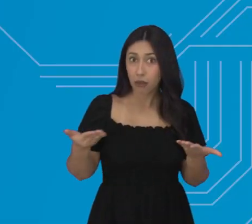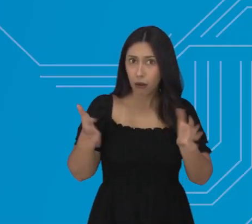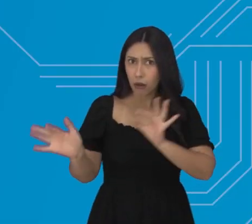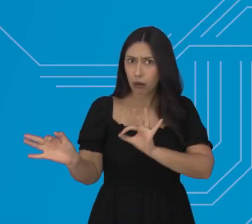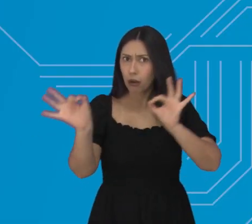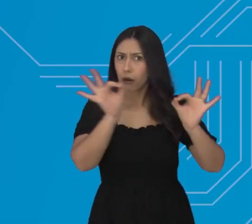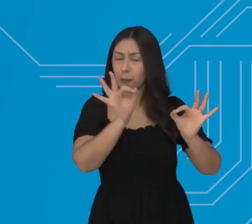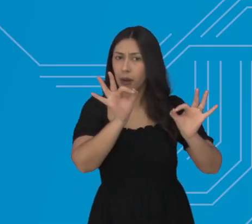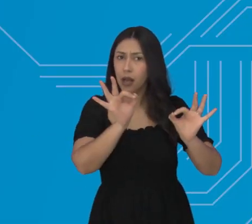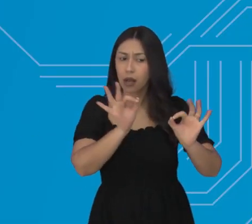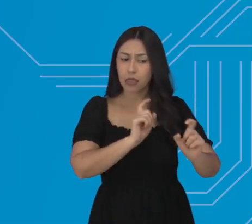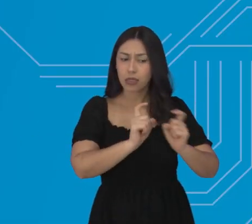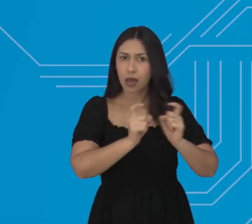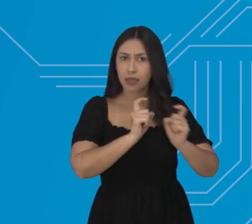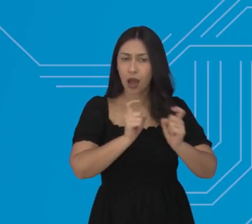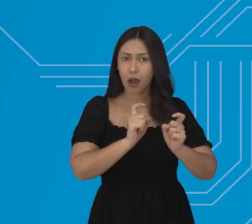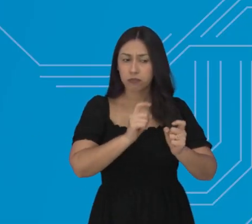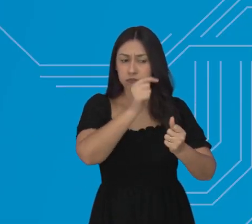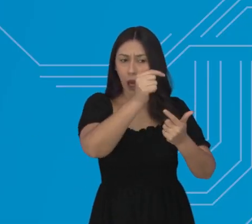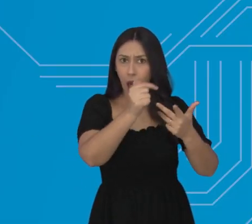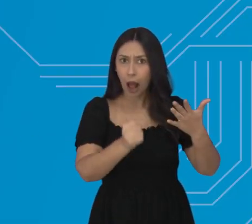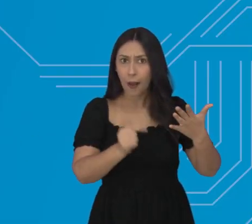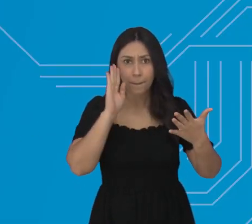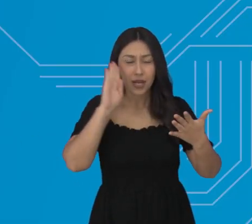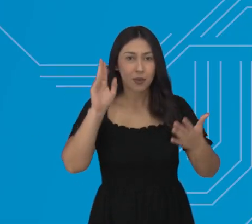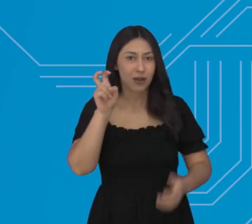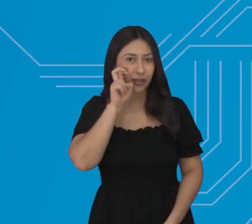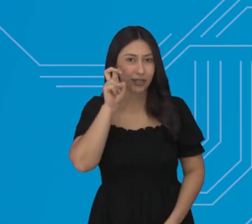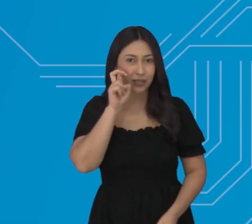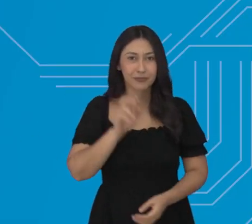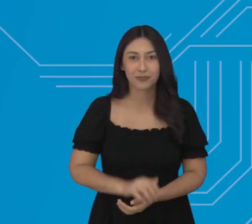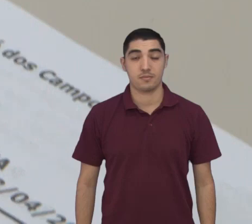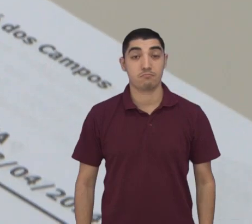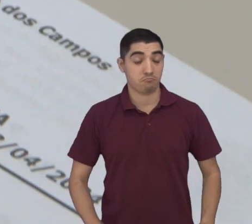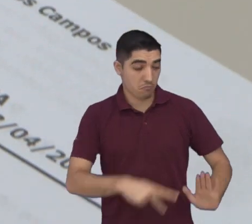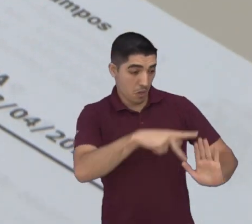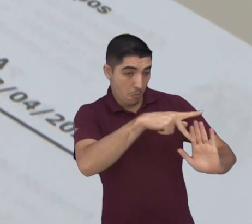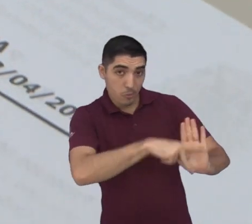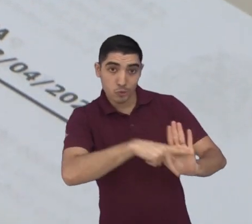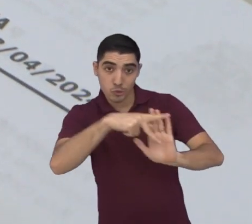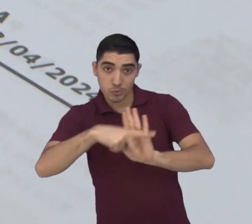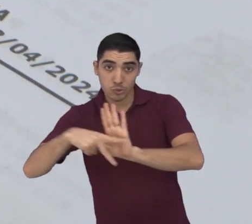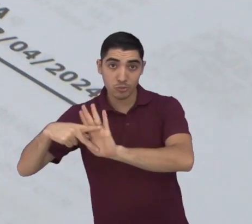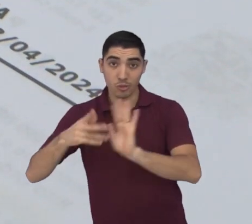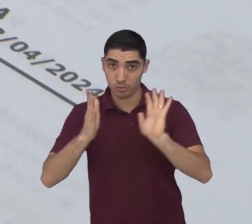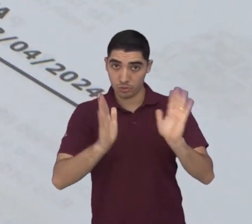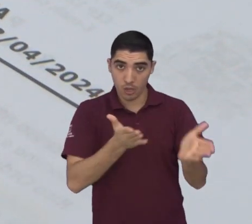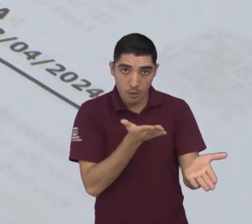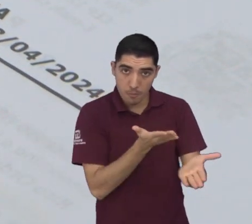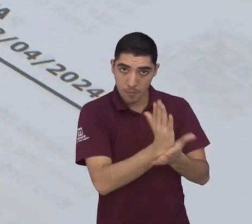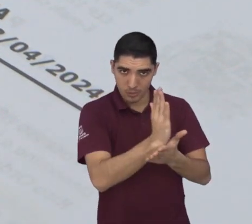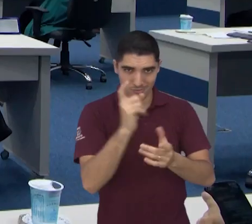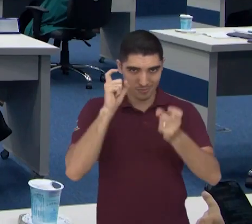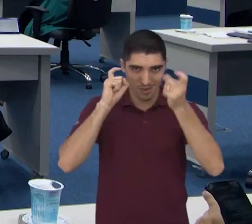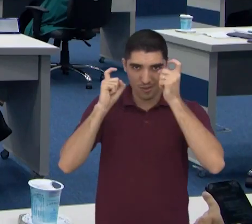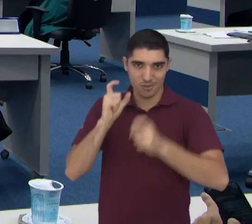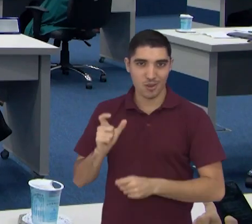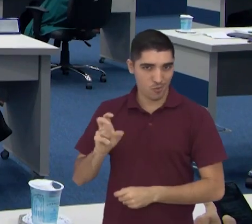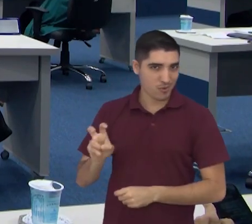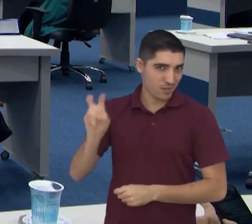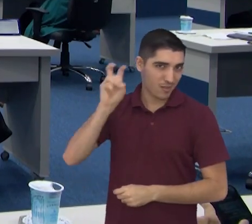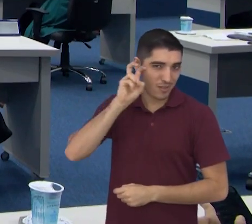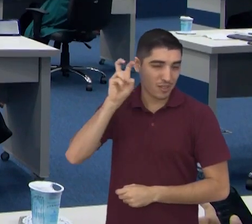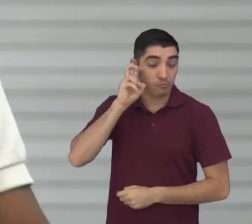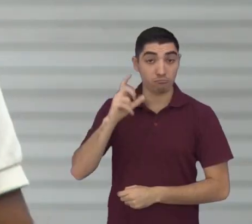E agora a gente confere os destaques da última sessão, realizada na quinta-feira. Entre os projetos aprovados na sessão desta